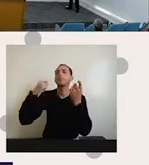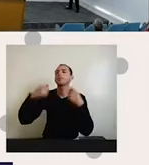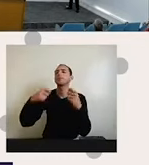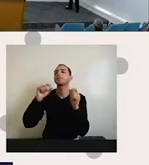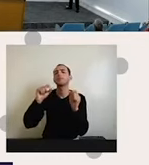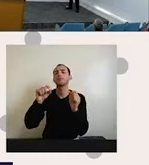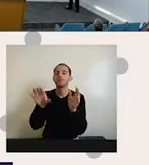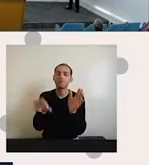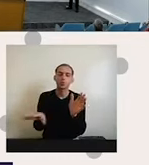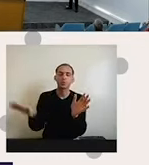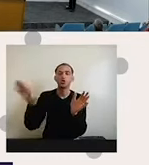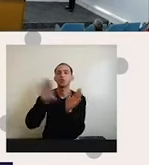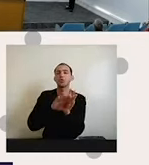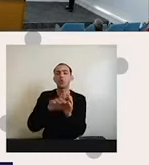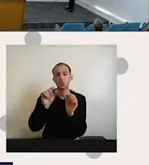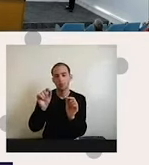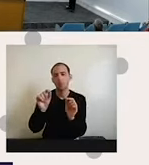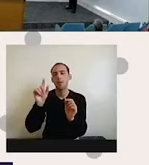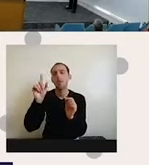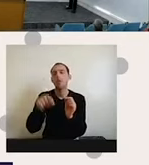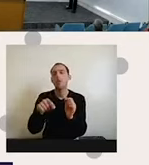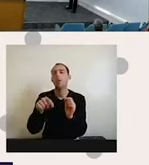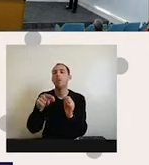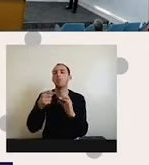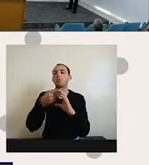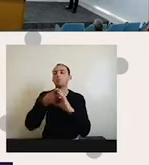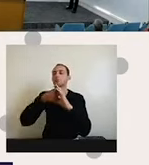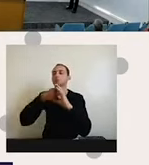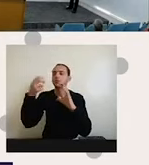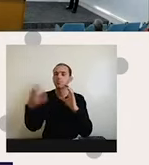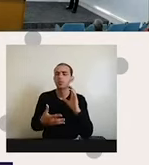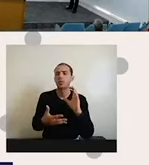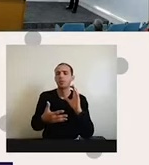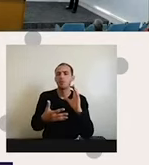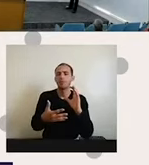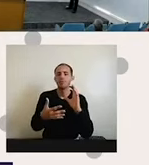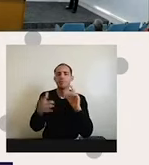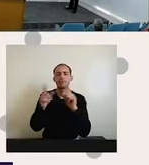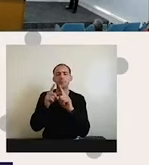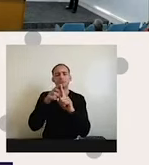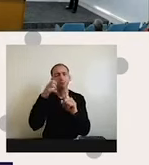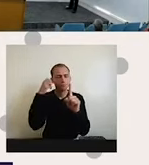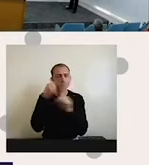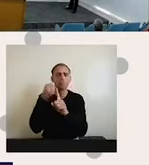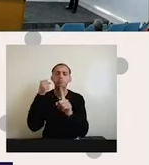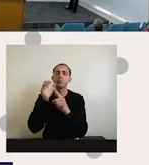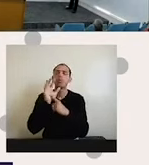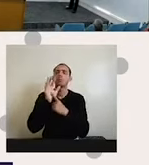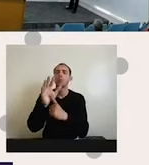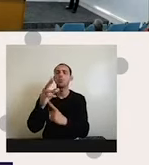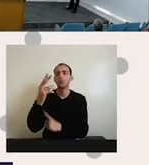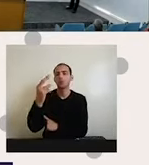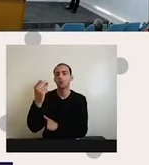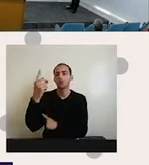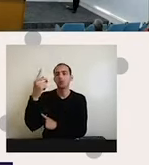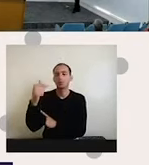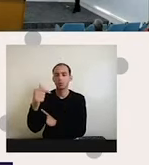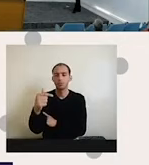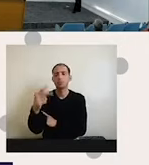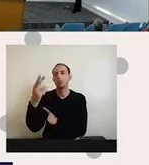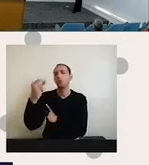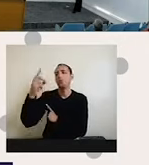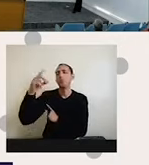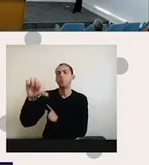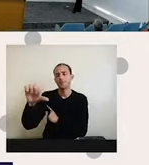desse período de 2017 a 2019, que nem sempre a perícia estabelece esse relacionamento. Falando, então, do